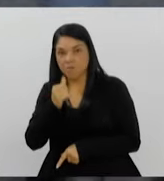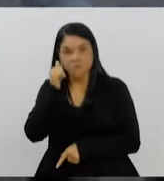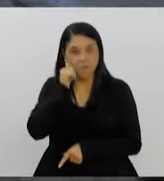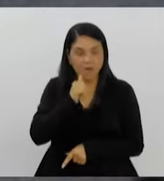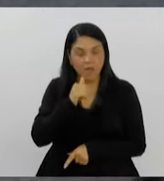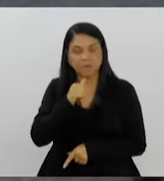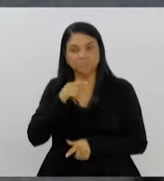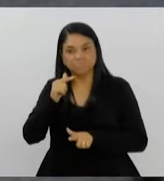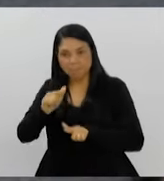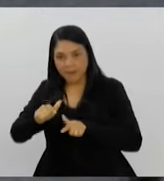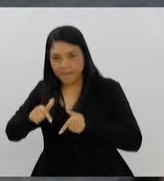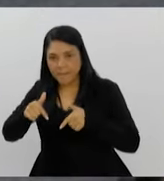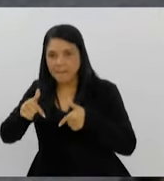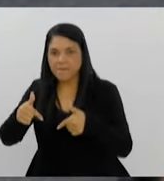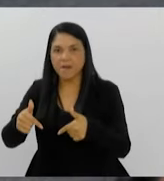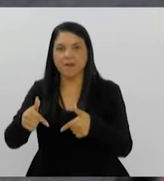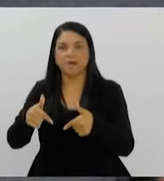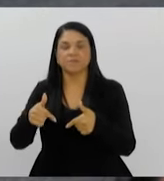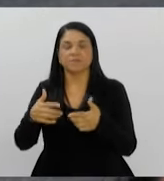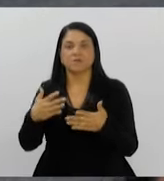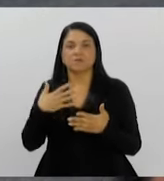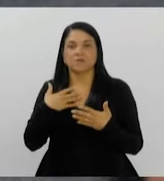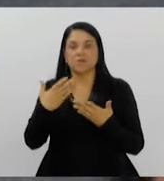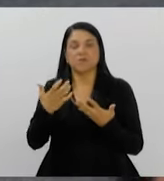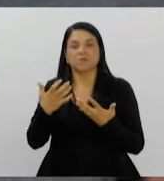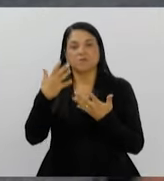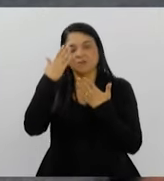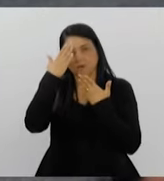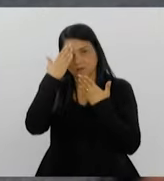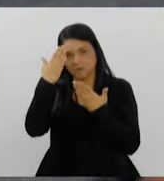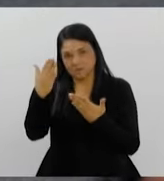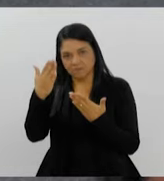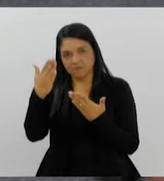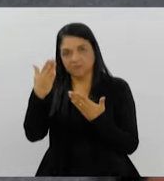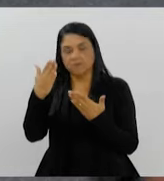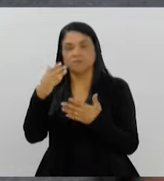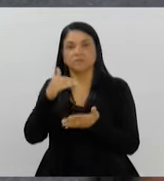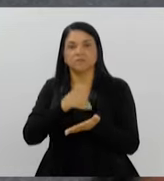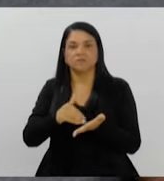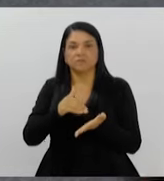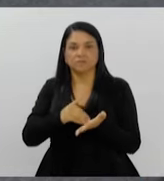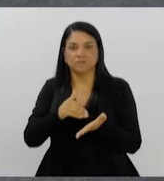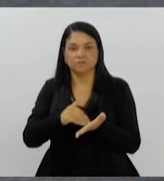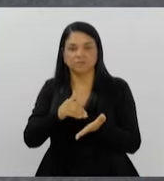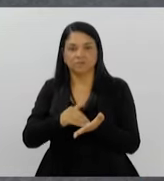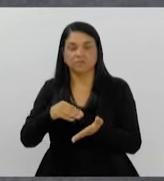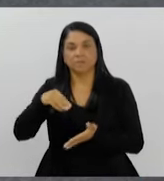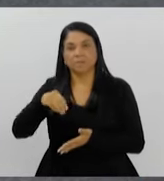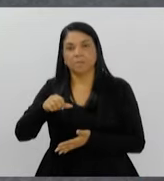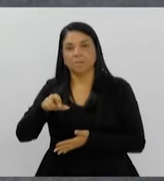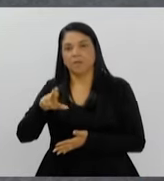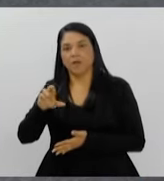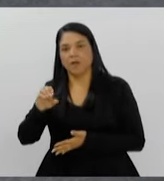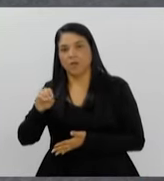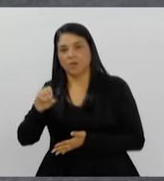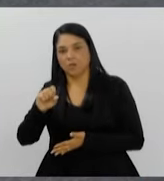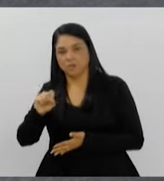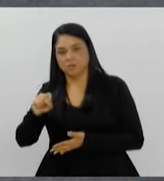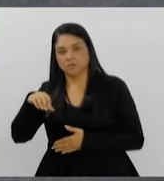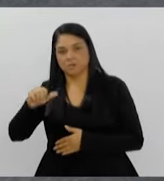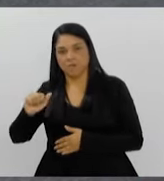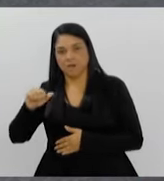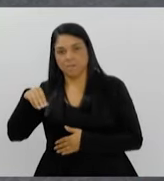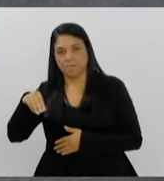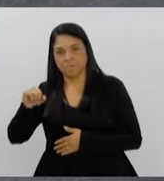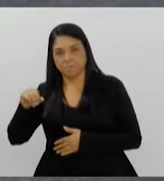guerreando então eu quero aqui externar meu agradecimento ao secretário Marcos Amim que fez um excelente